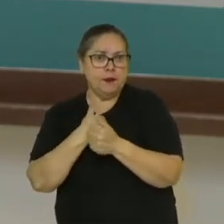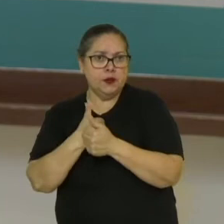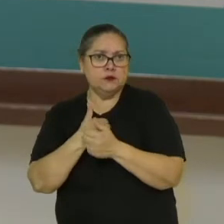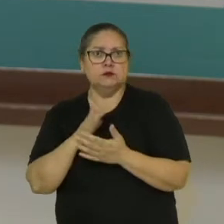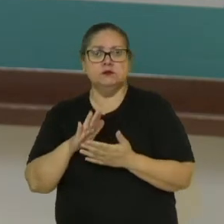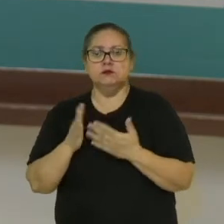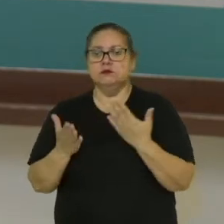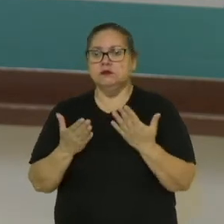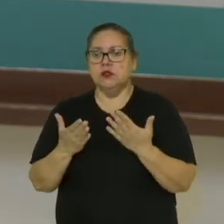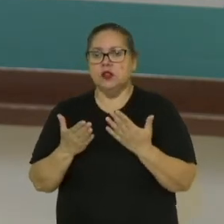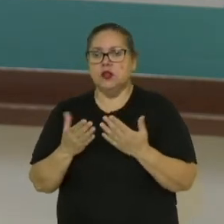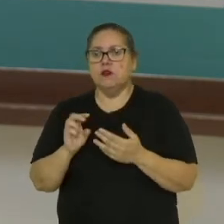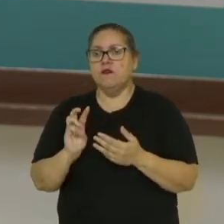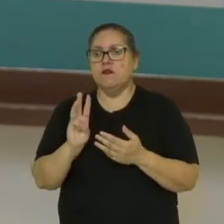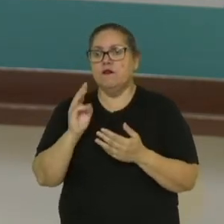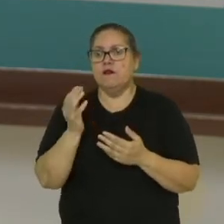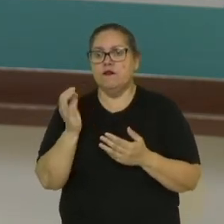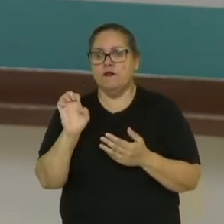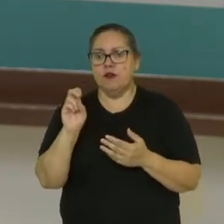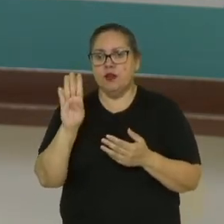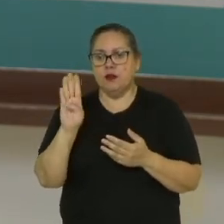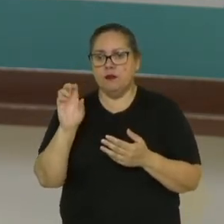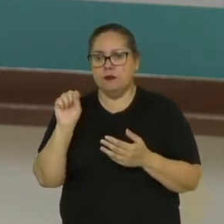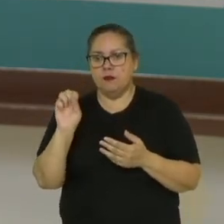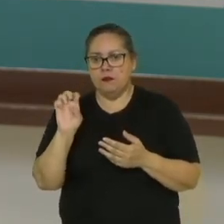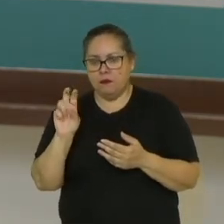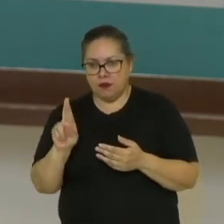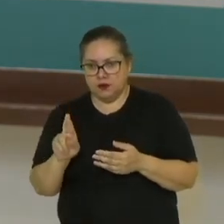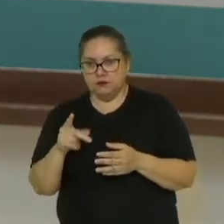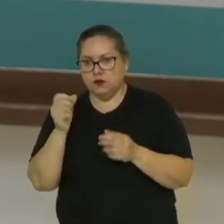de Weber em relação ao poder. Certo?